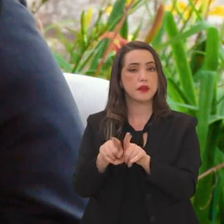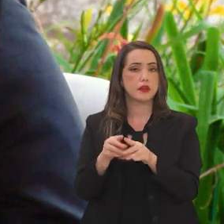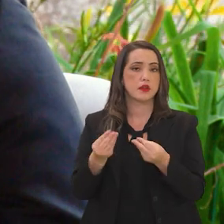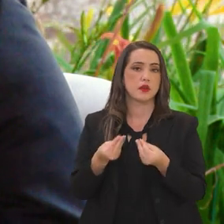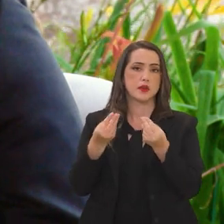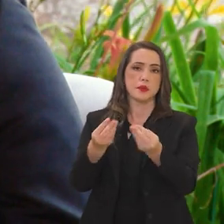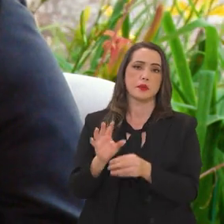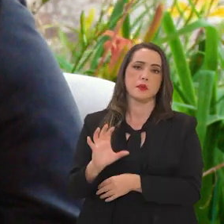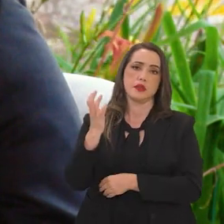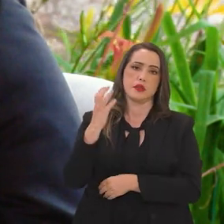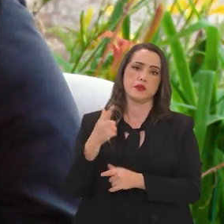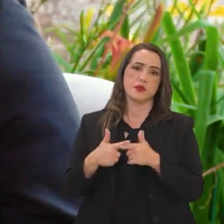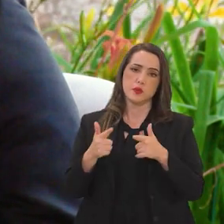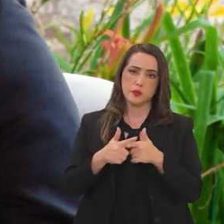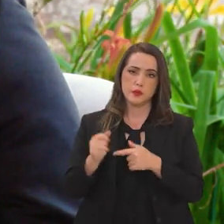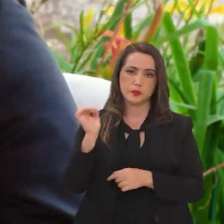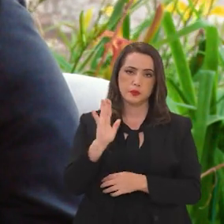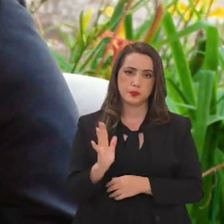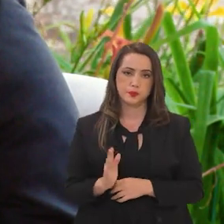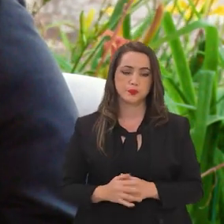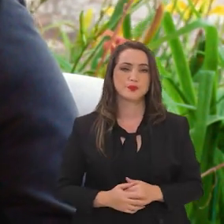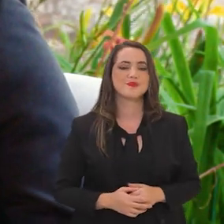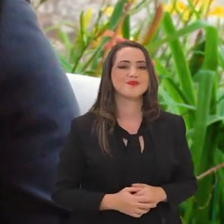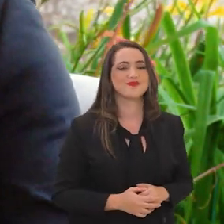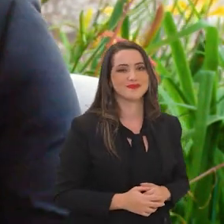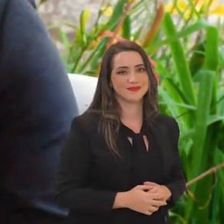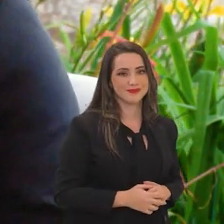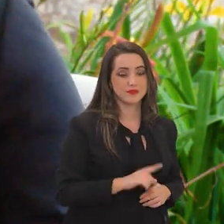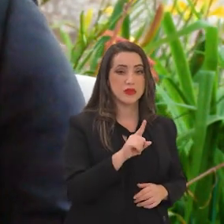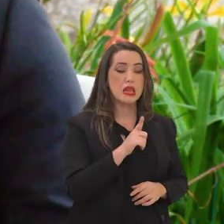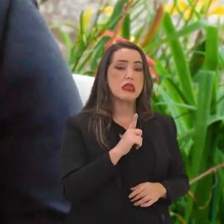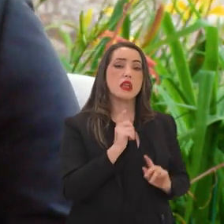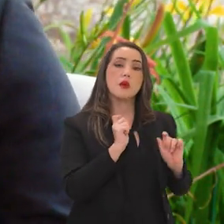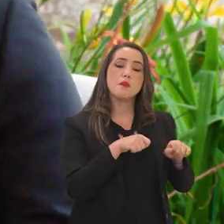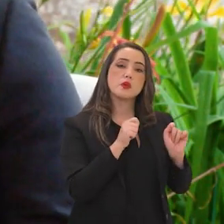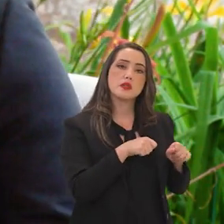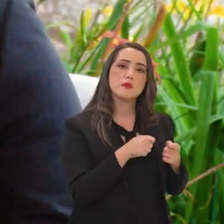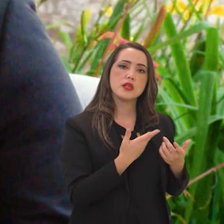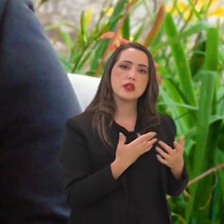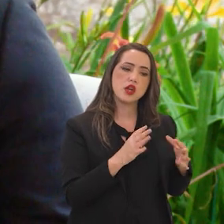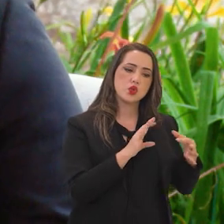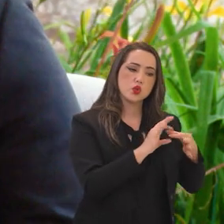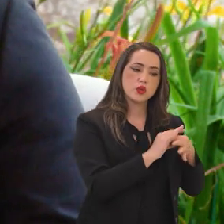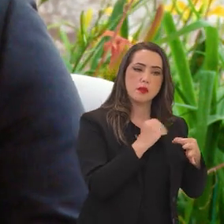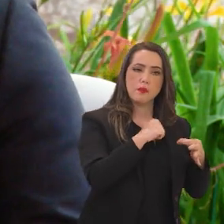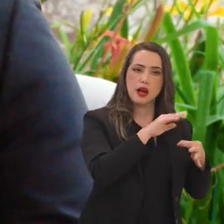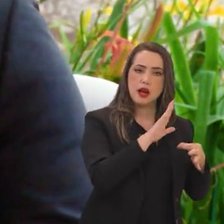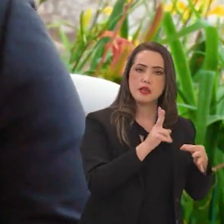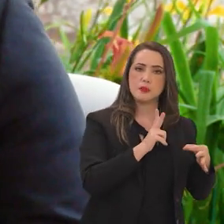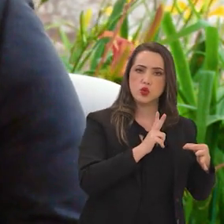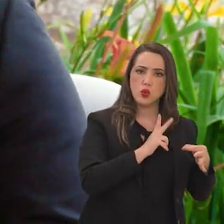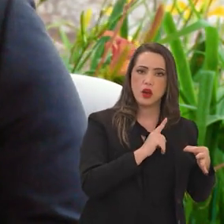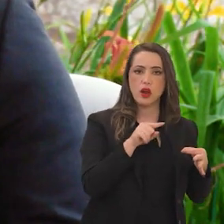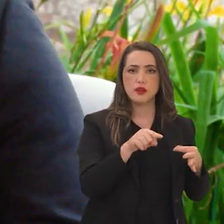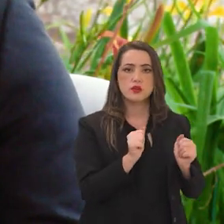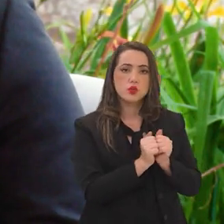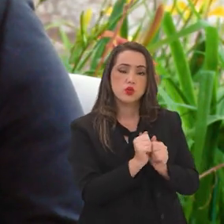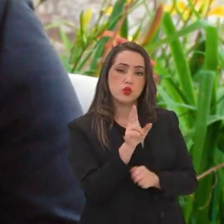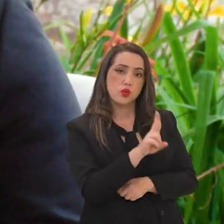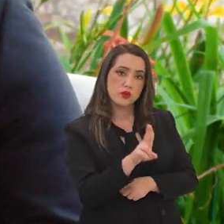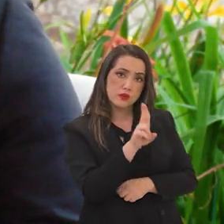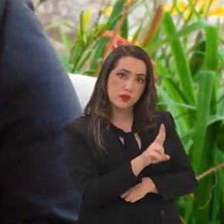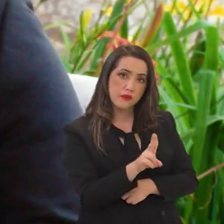para resolução dos problemas no Brasil tem como aproximar mais na sua privada das Universidades a senhora